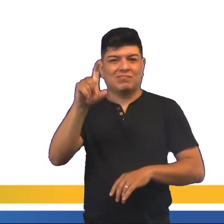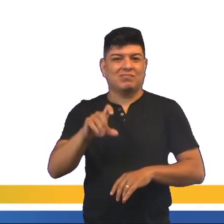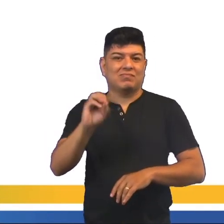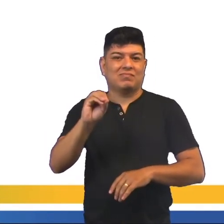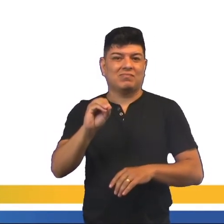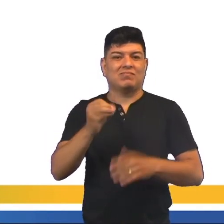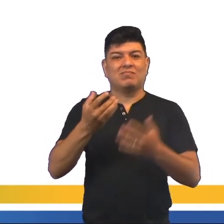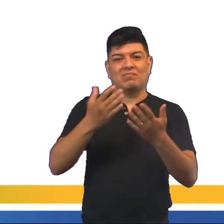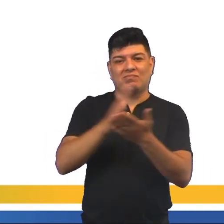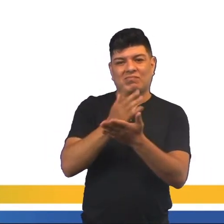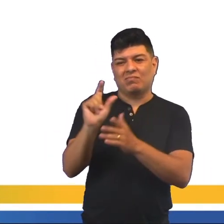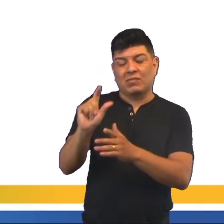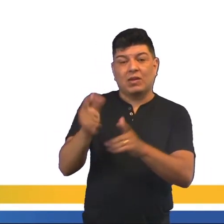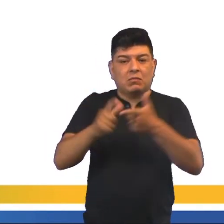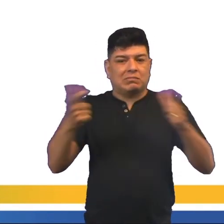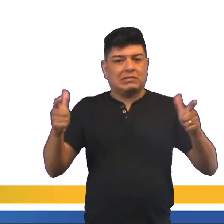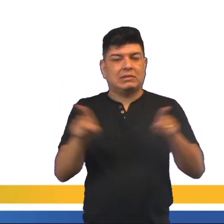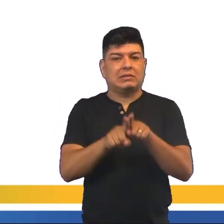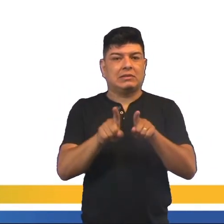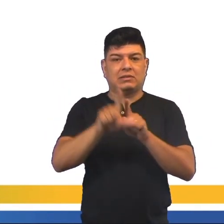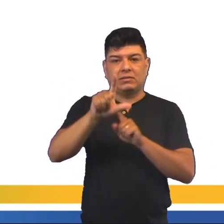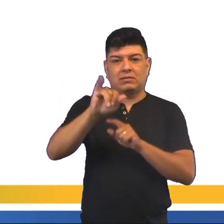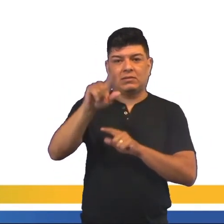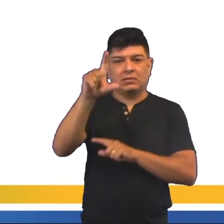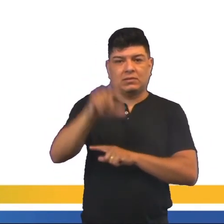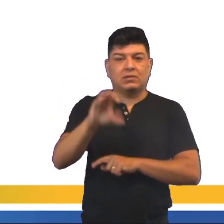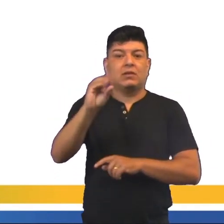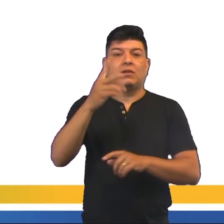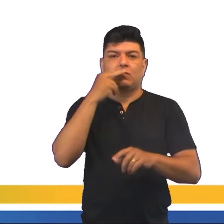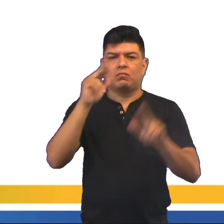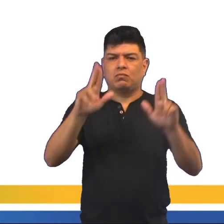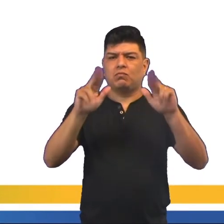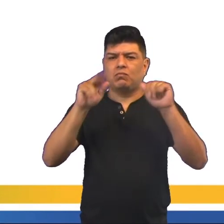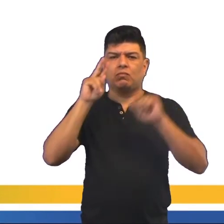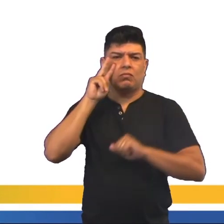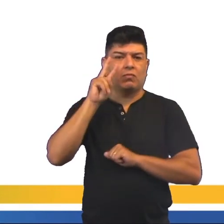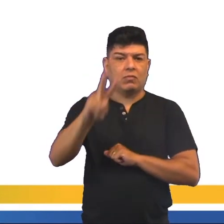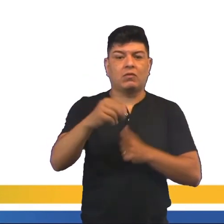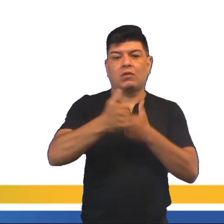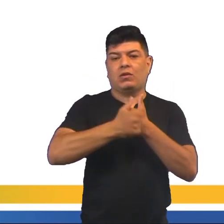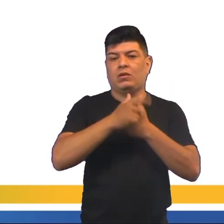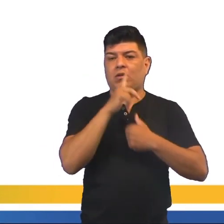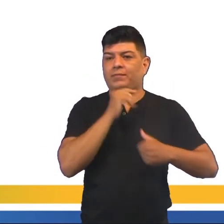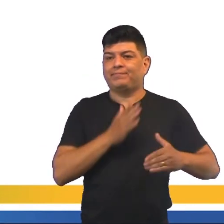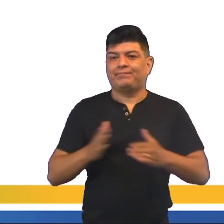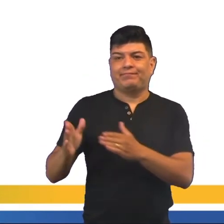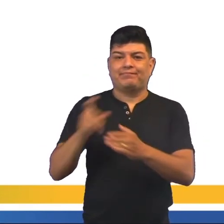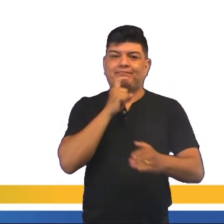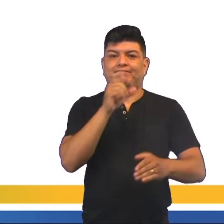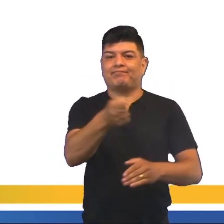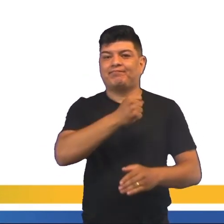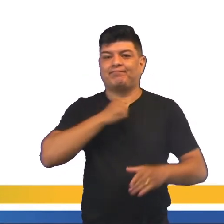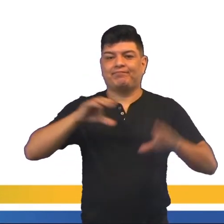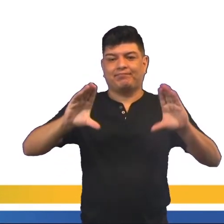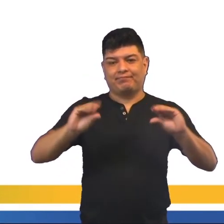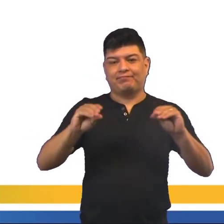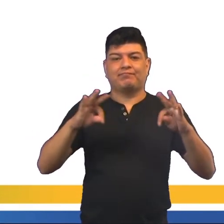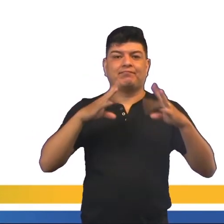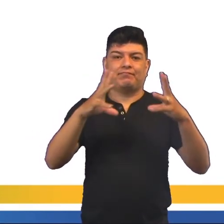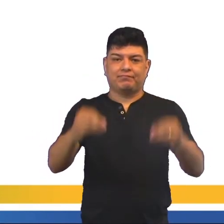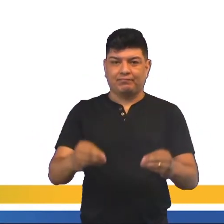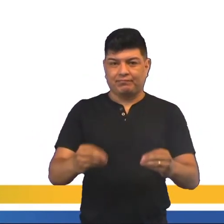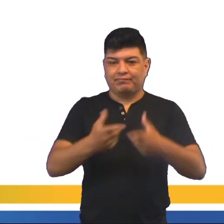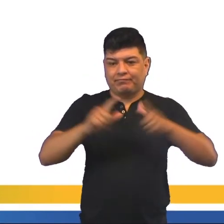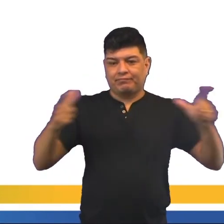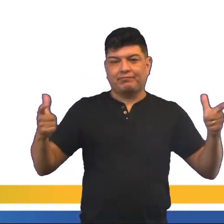pequenos volumes de lixo, até mesmo grandes volumes. Quem nunca já viu aí pelas margens do rio, dos igarapés, geladeira, sofá, tudo quanto é